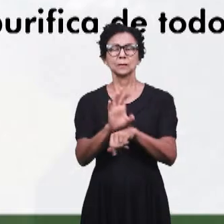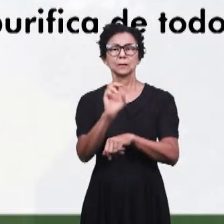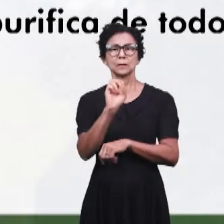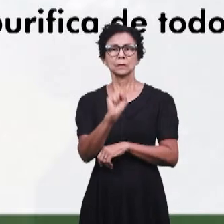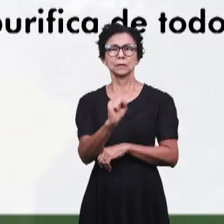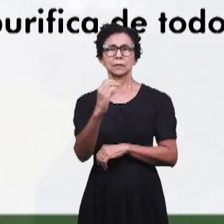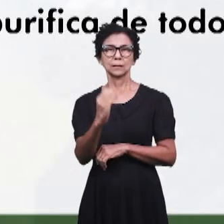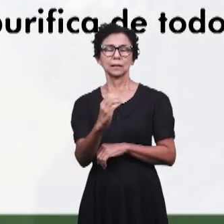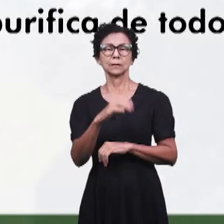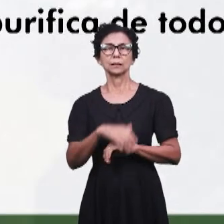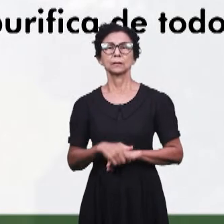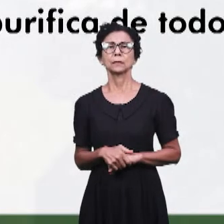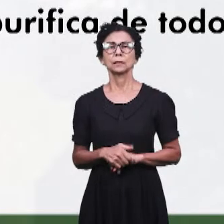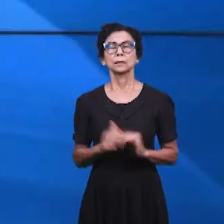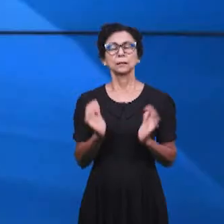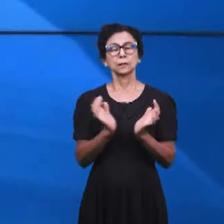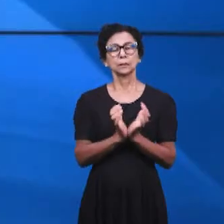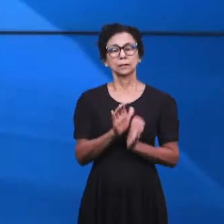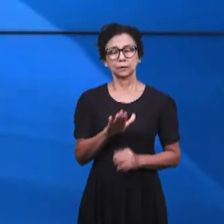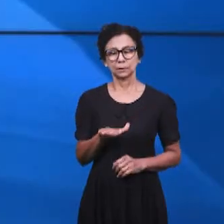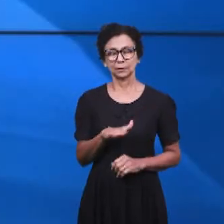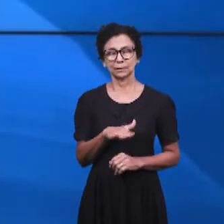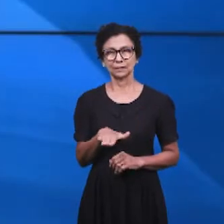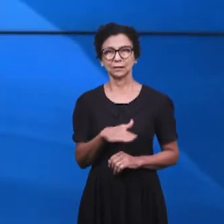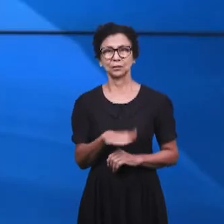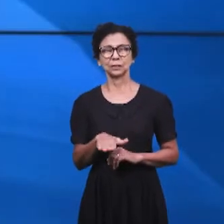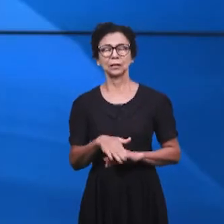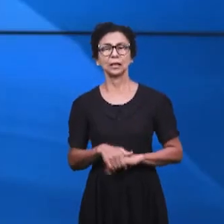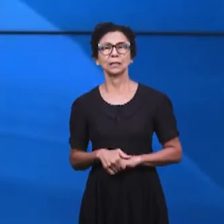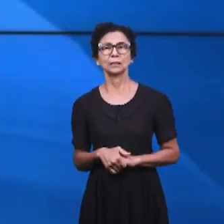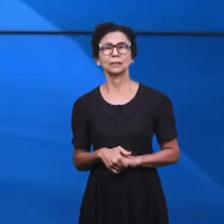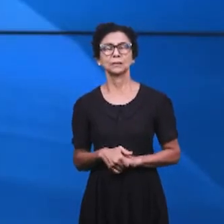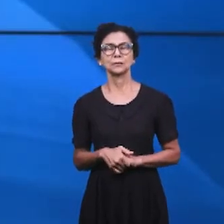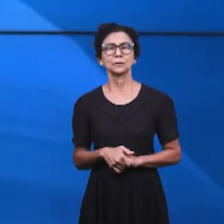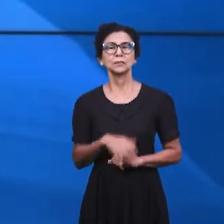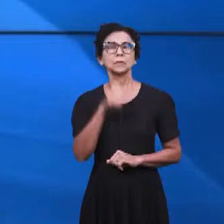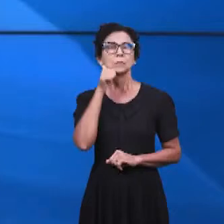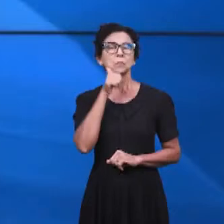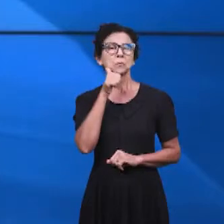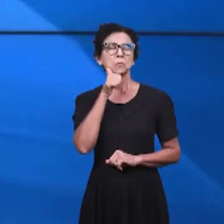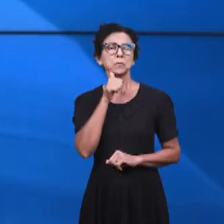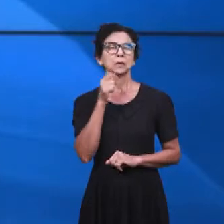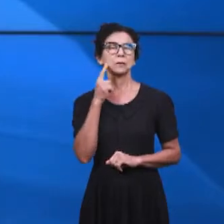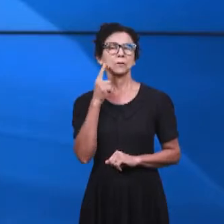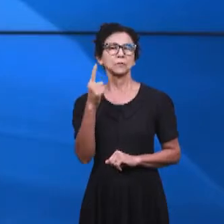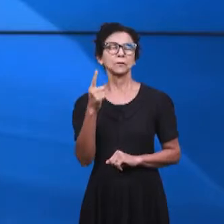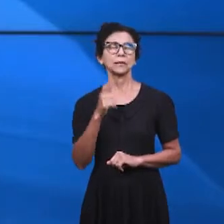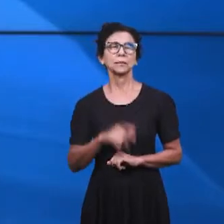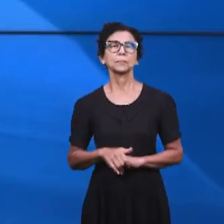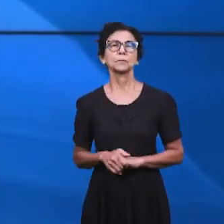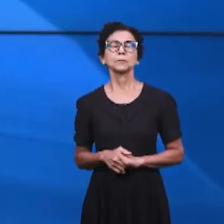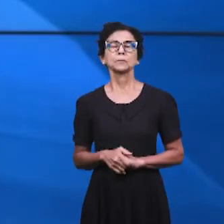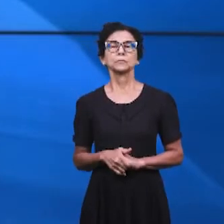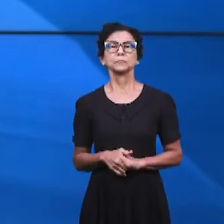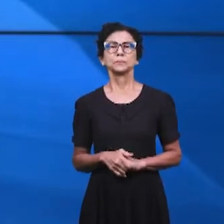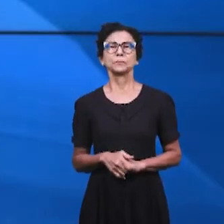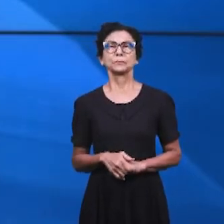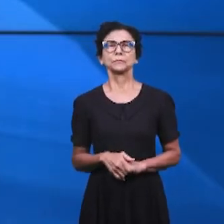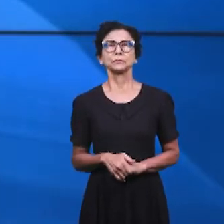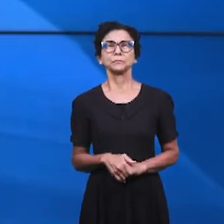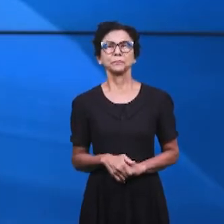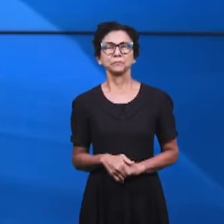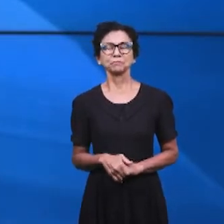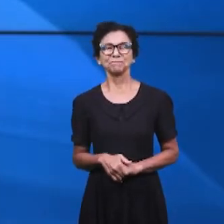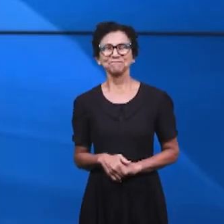Catarina, da classe de intermediários, com a nossa irmã Suzana, da igreja em Palhoça. Vamos assistir aqui o